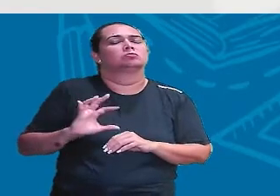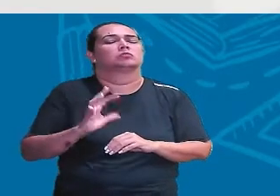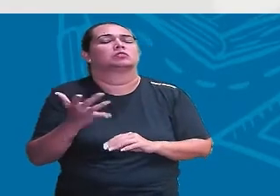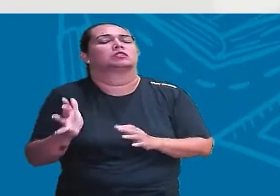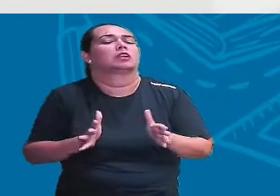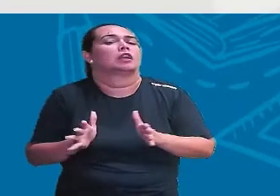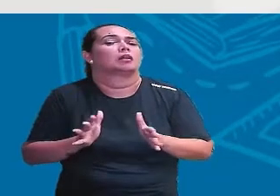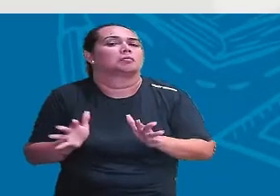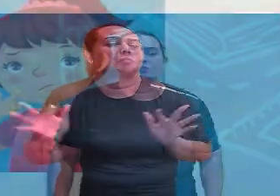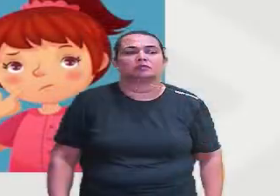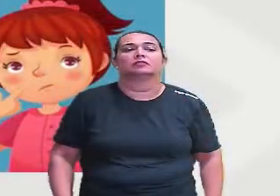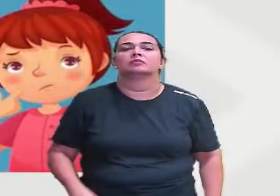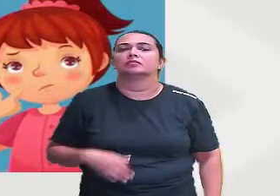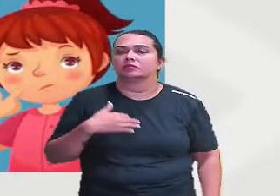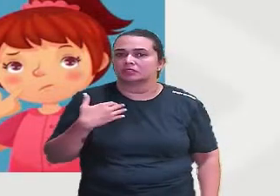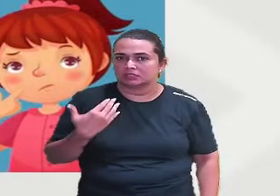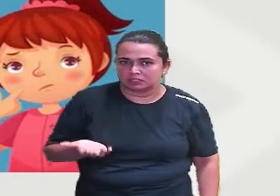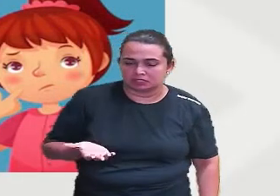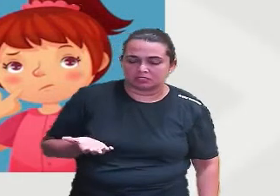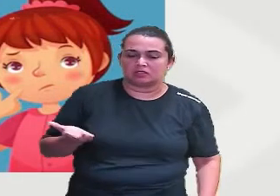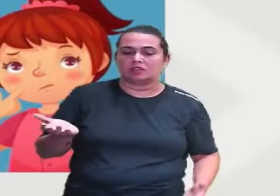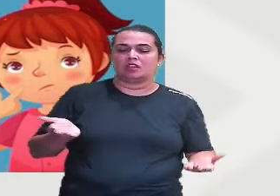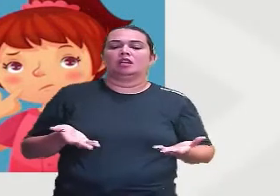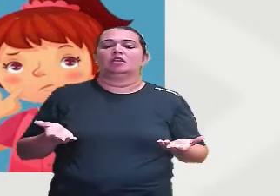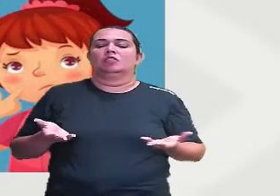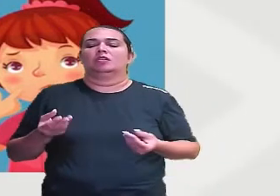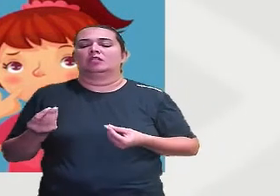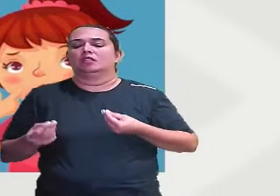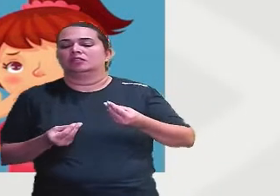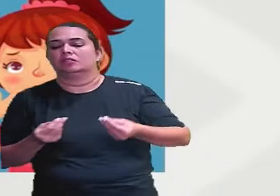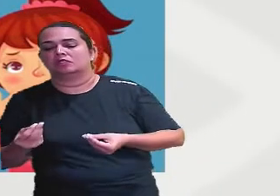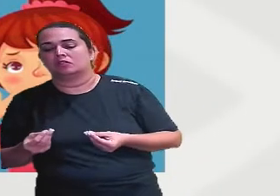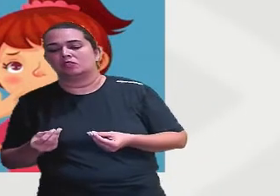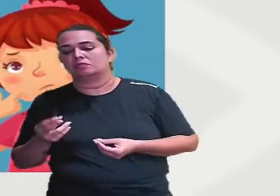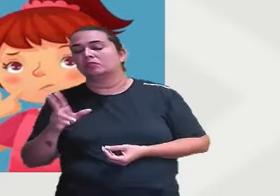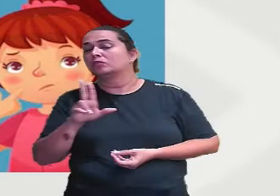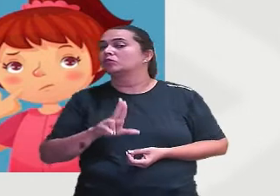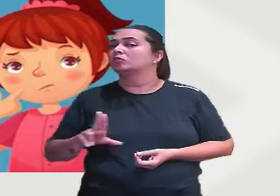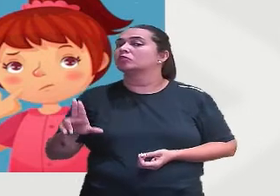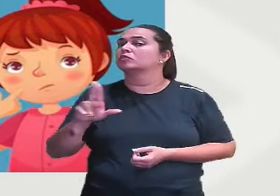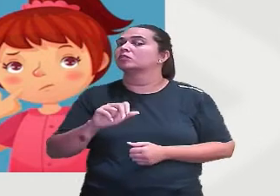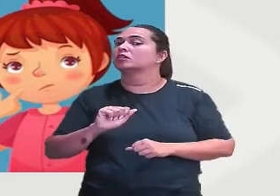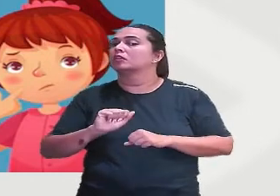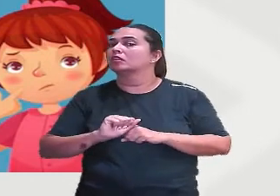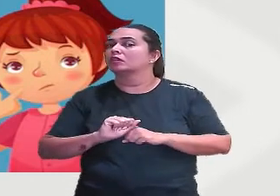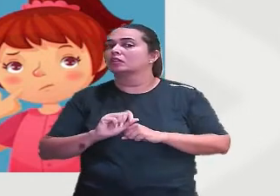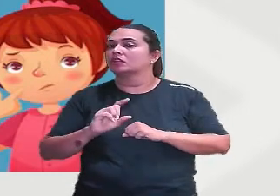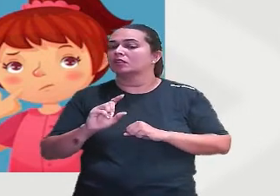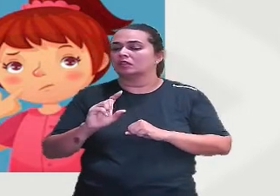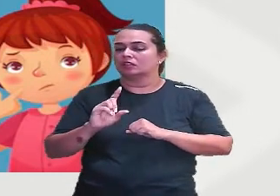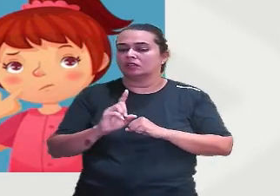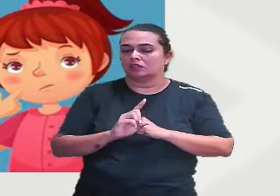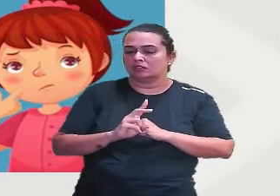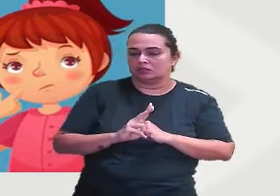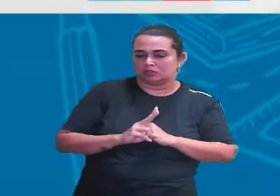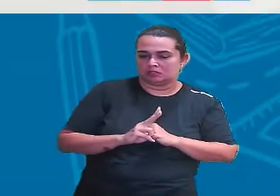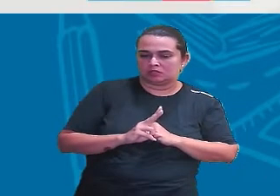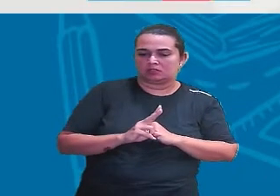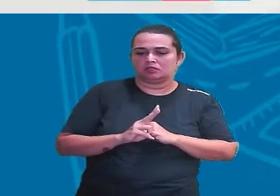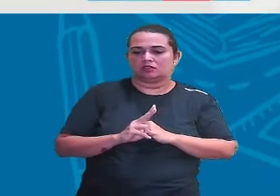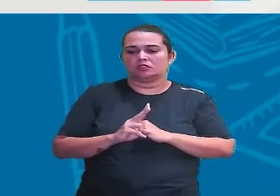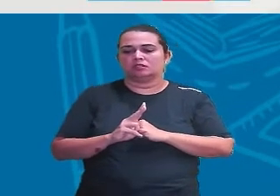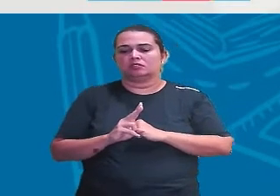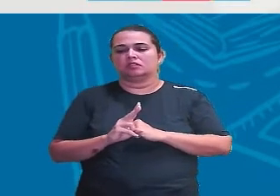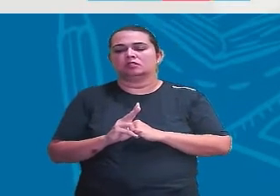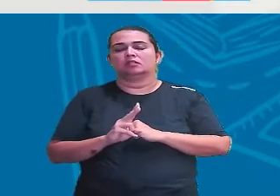outra, certo? Bom, agora nós temos o como usar um adjetivo conjuntivo. Lembra que eu falei para